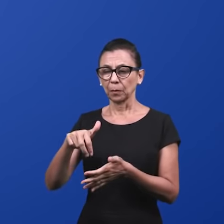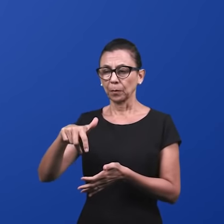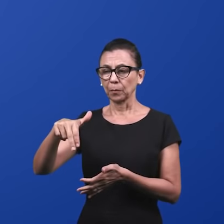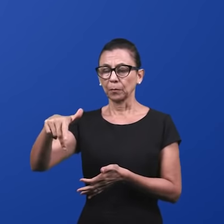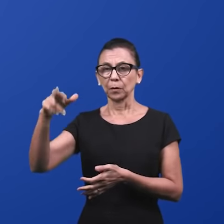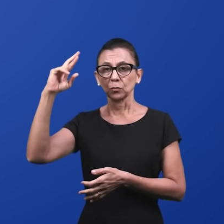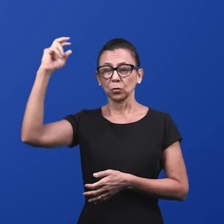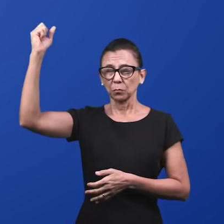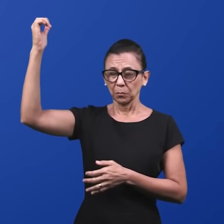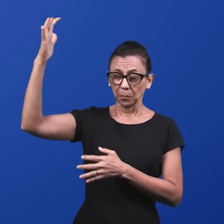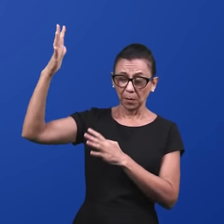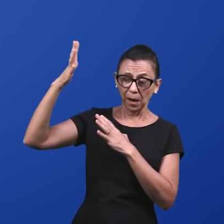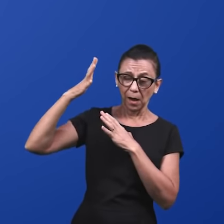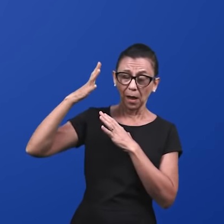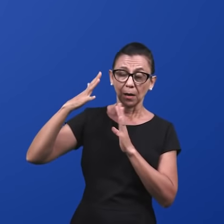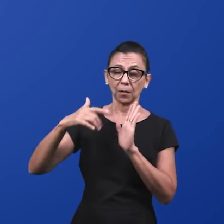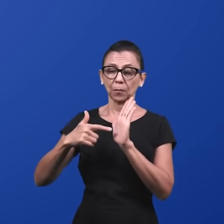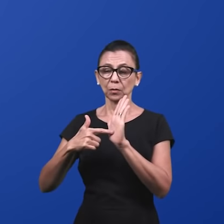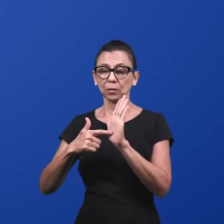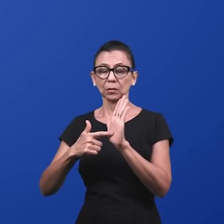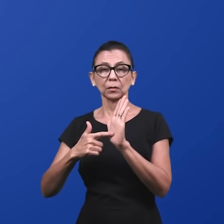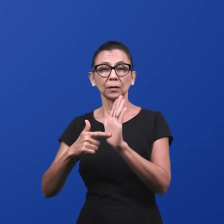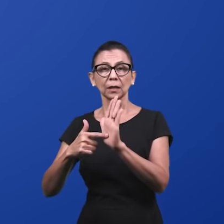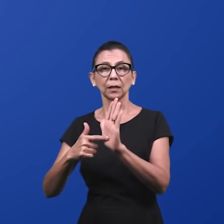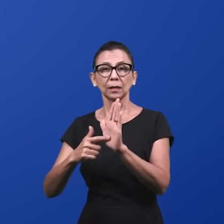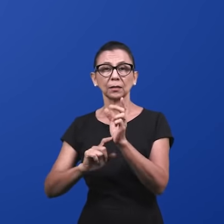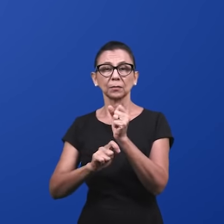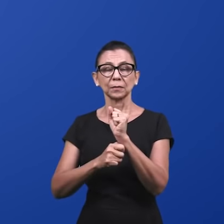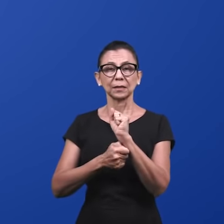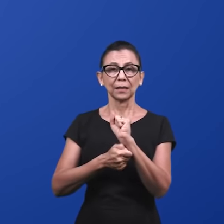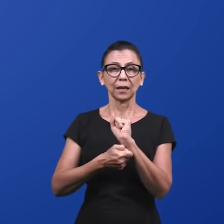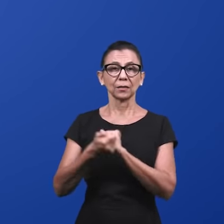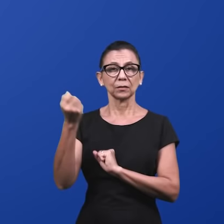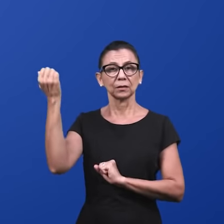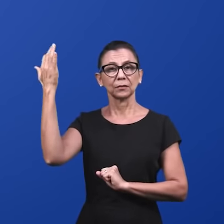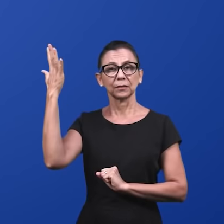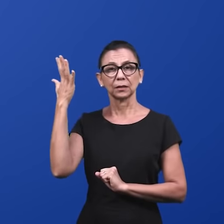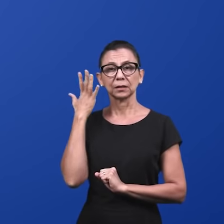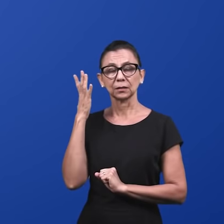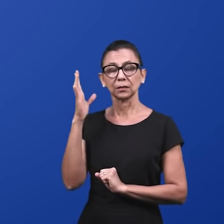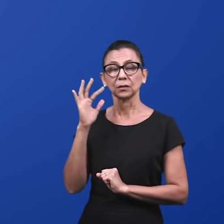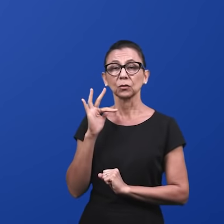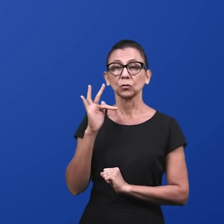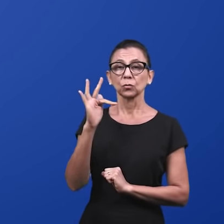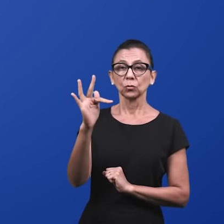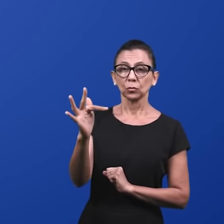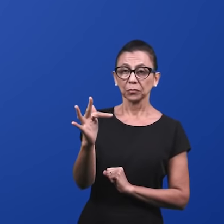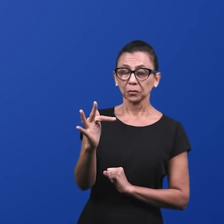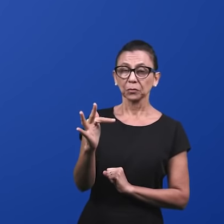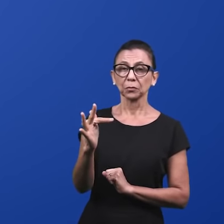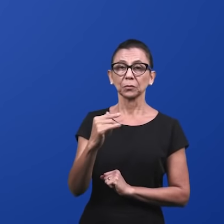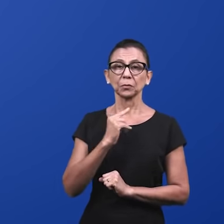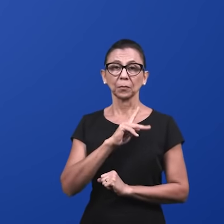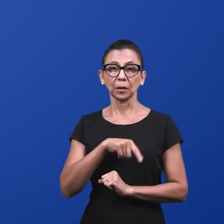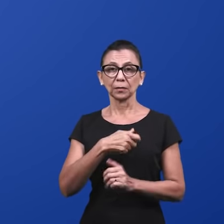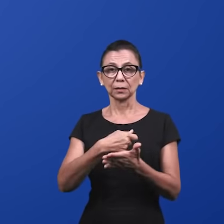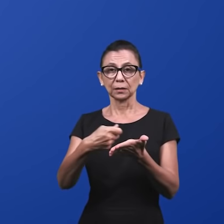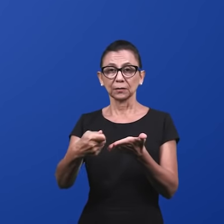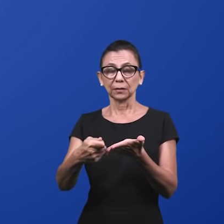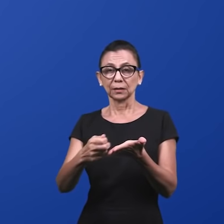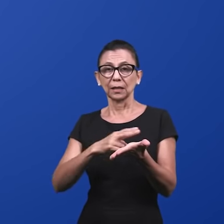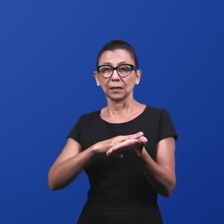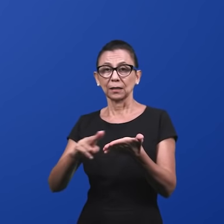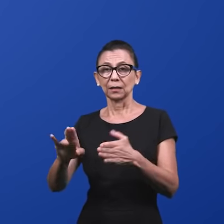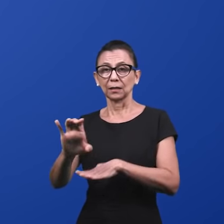ele, mostrando a ele o mistério, que mais tarde Paulo escreveria aos Efésios na carta de mesmo nome.